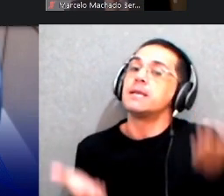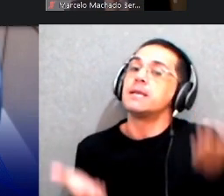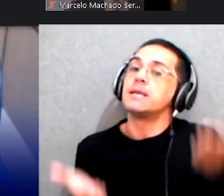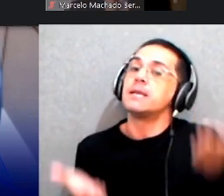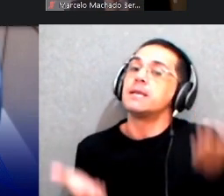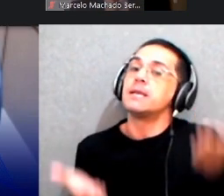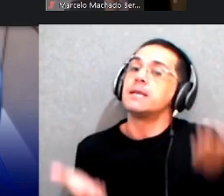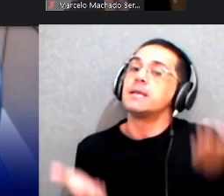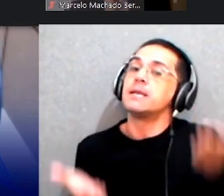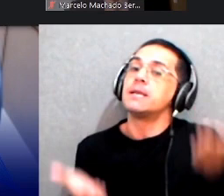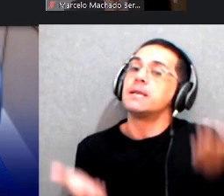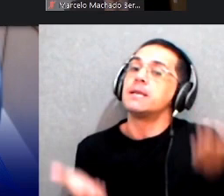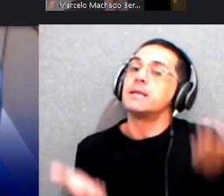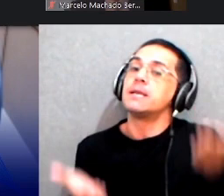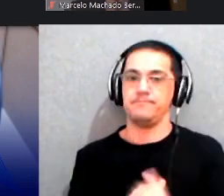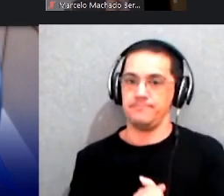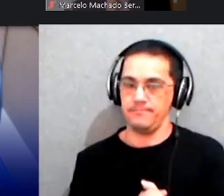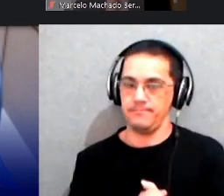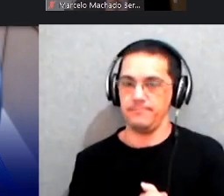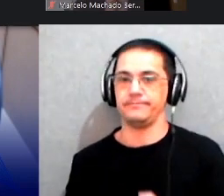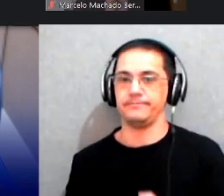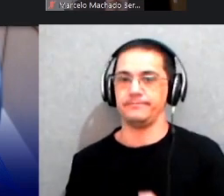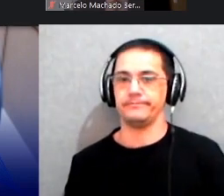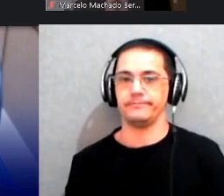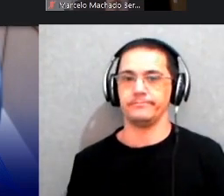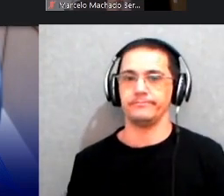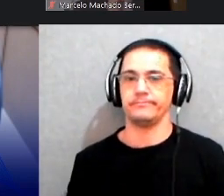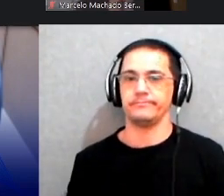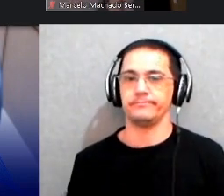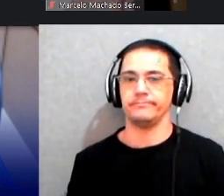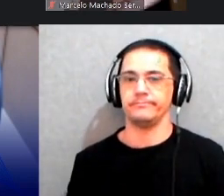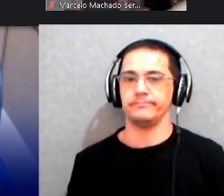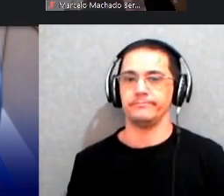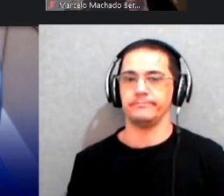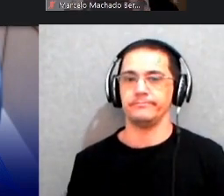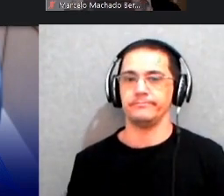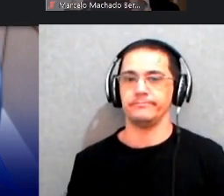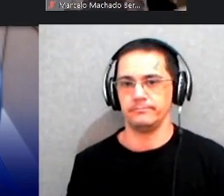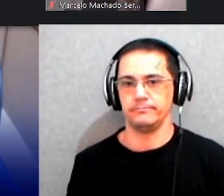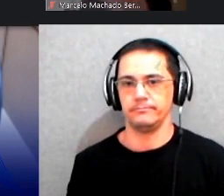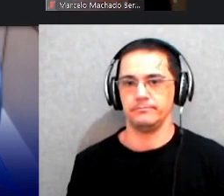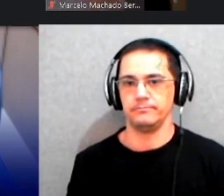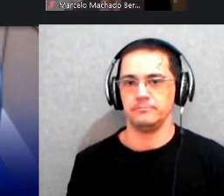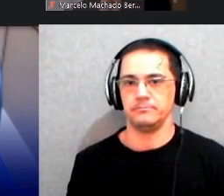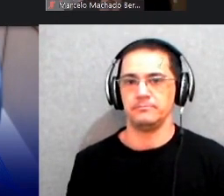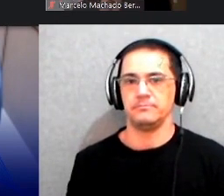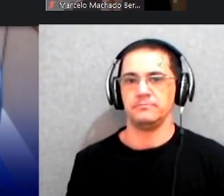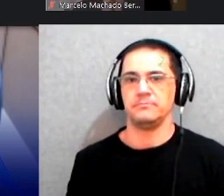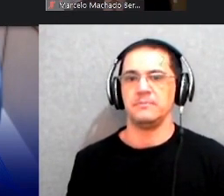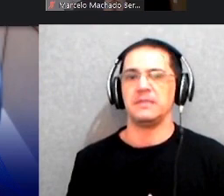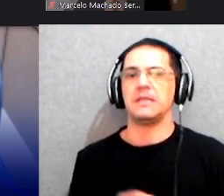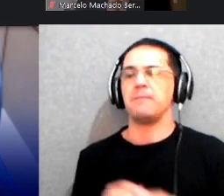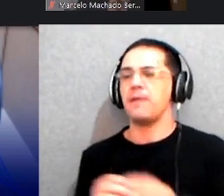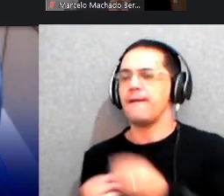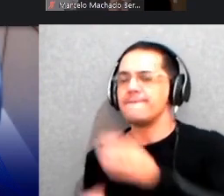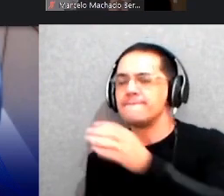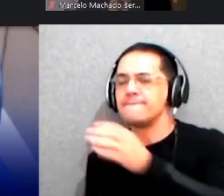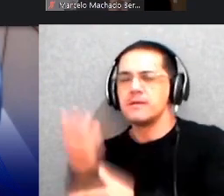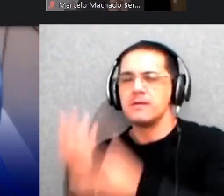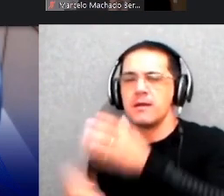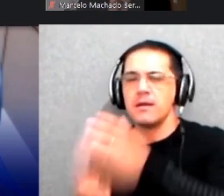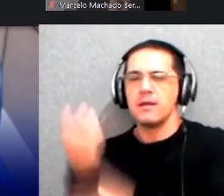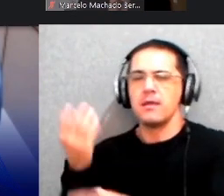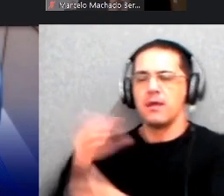Sou totalmente contrário à banalização de produção de provas, de instrução nessa